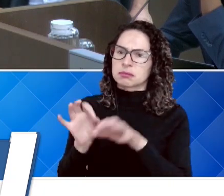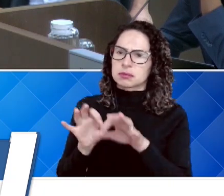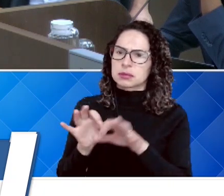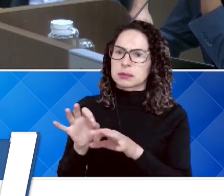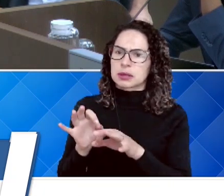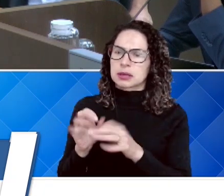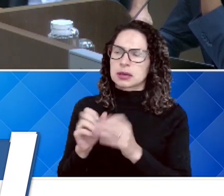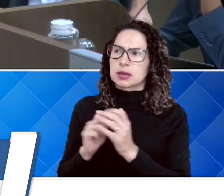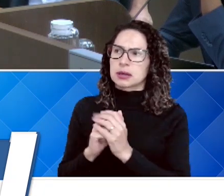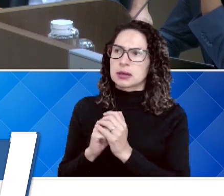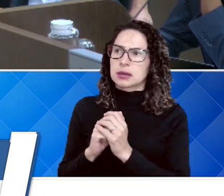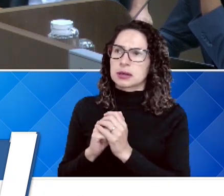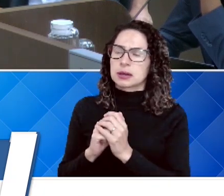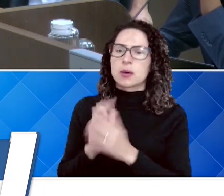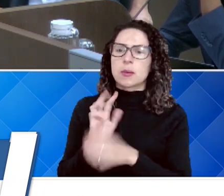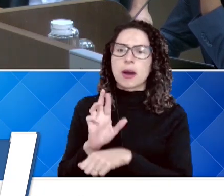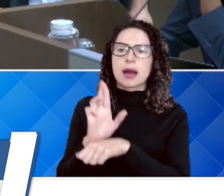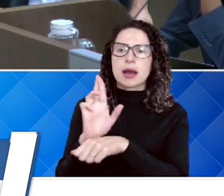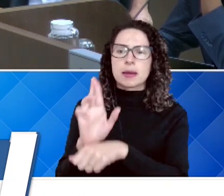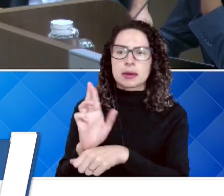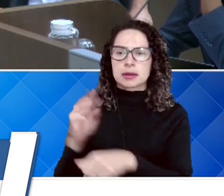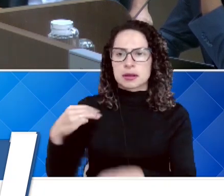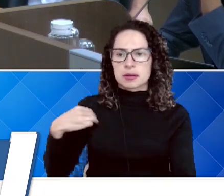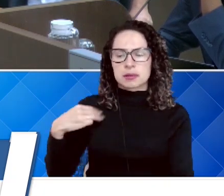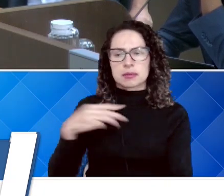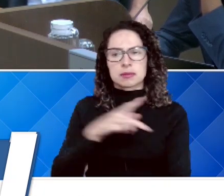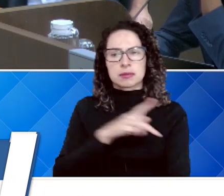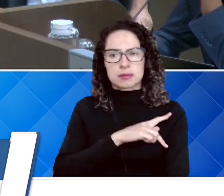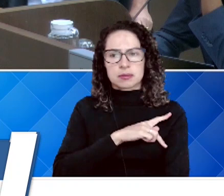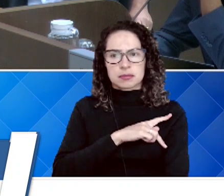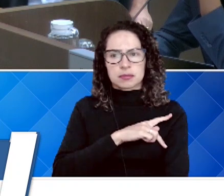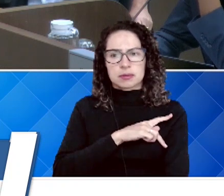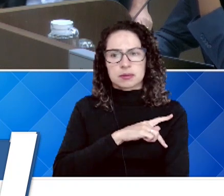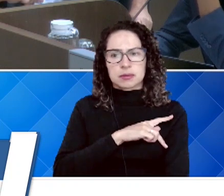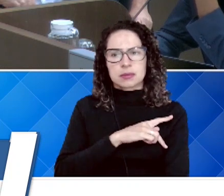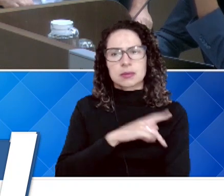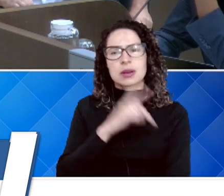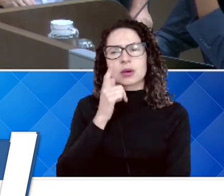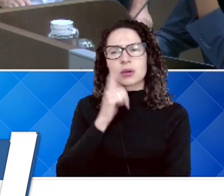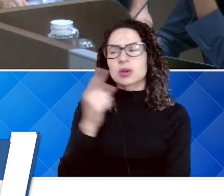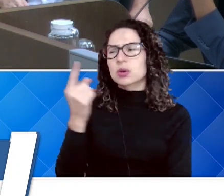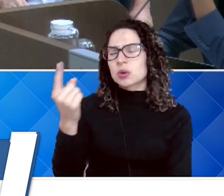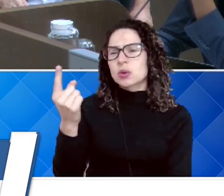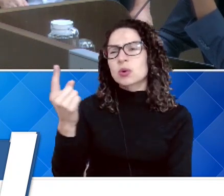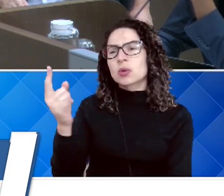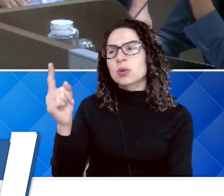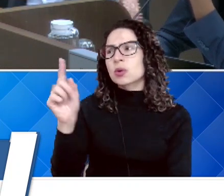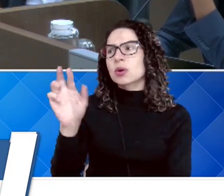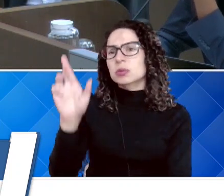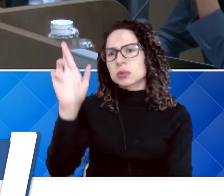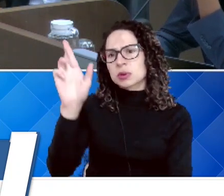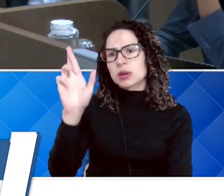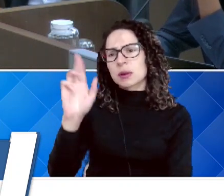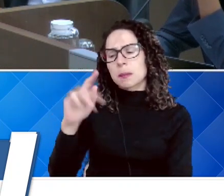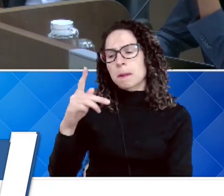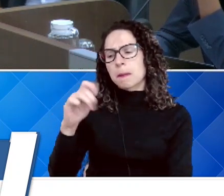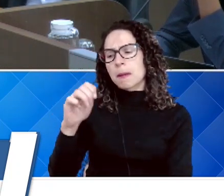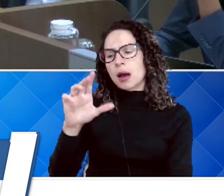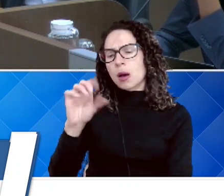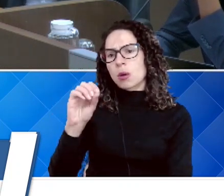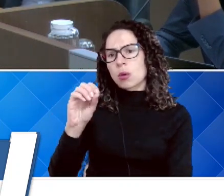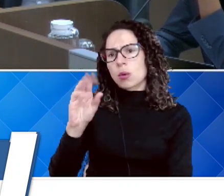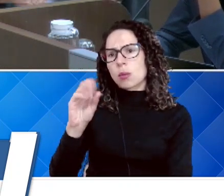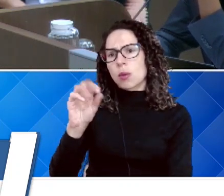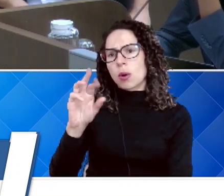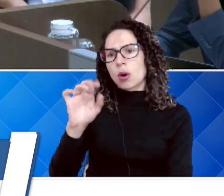com uma representação no Ministério Público para um curador do meio ambiente, o Dr. Paulo Borges, para ele fazer um